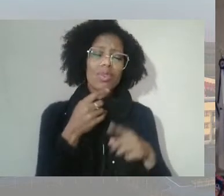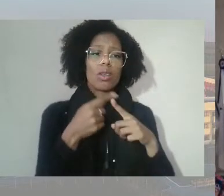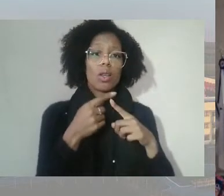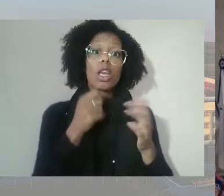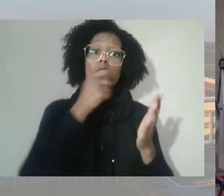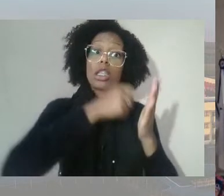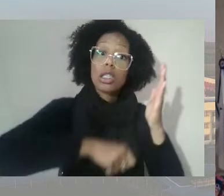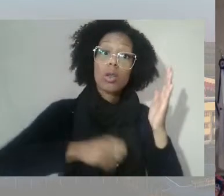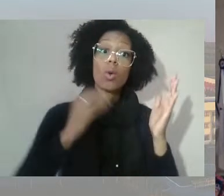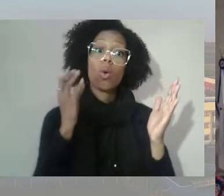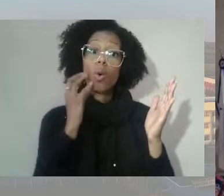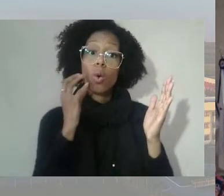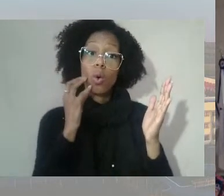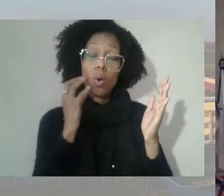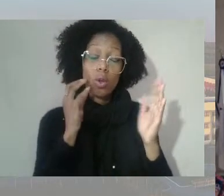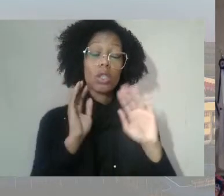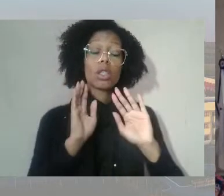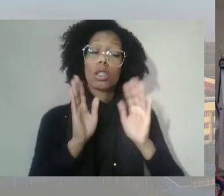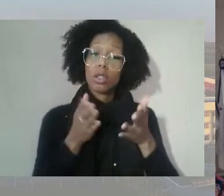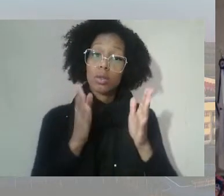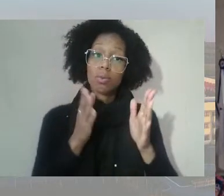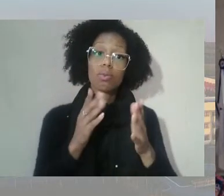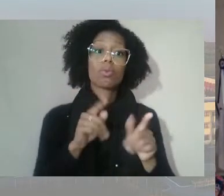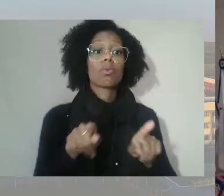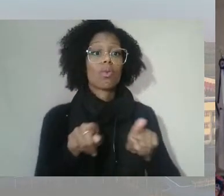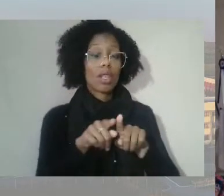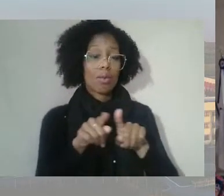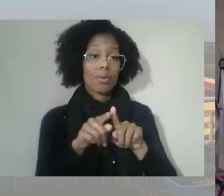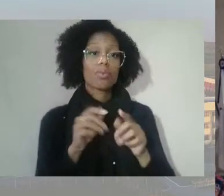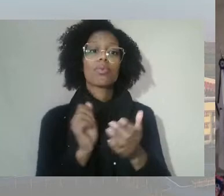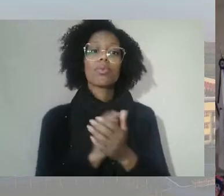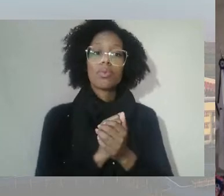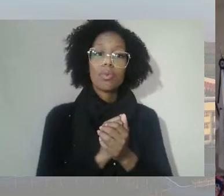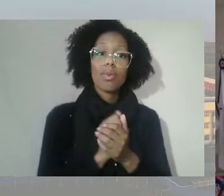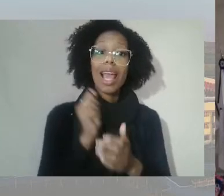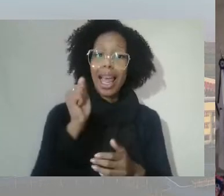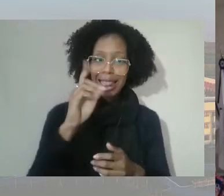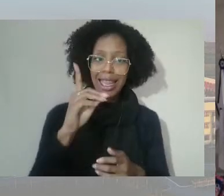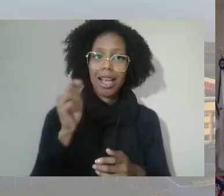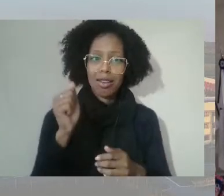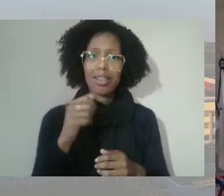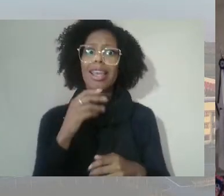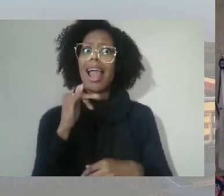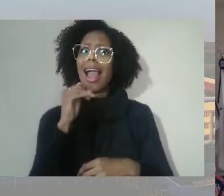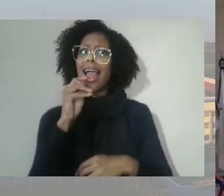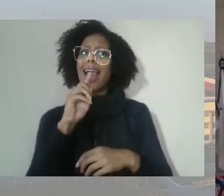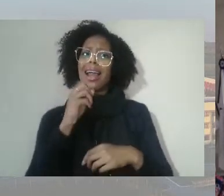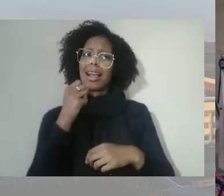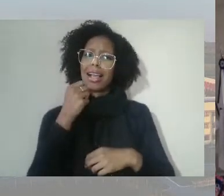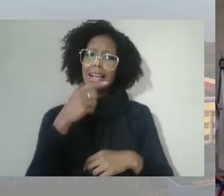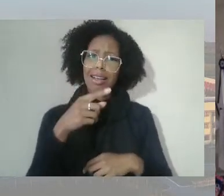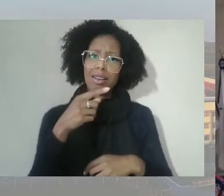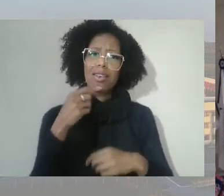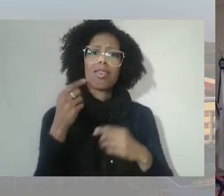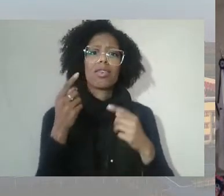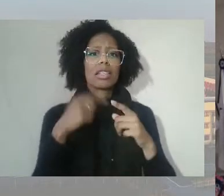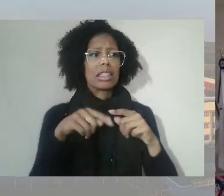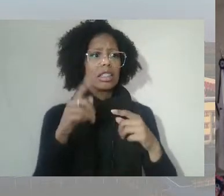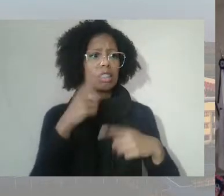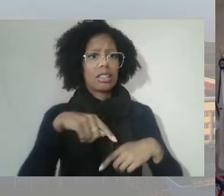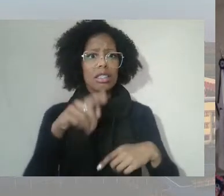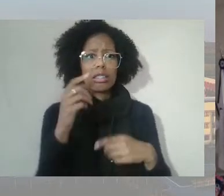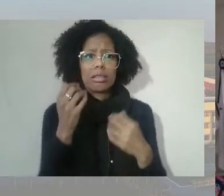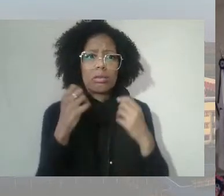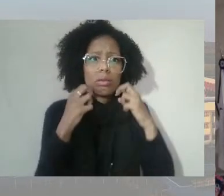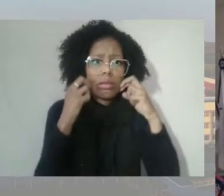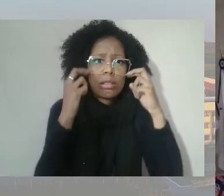reitor Roberlaine Ribeiro Jorge e pela DAF, que acusa o movimento estudantil da universidade de causar constrangimento ao